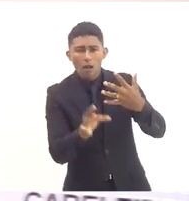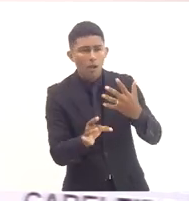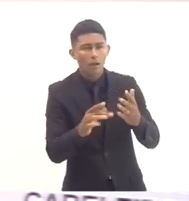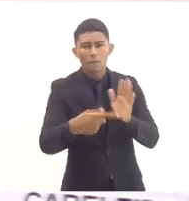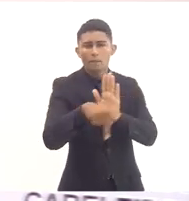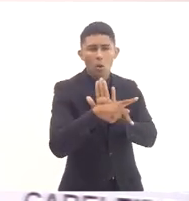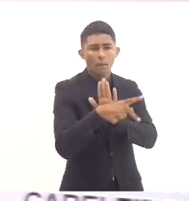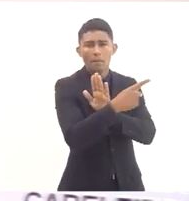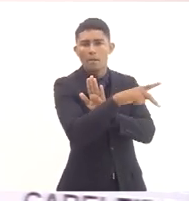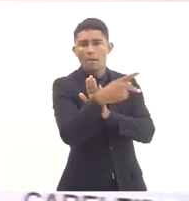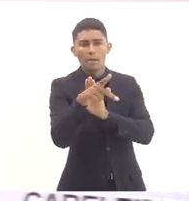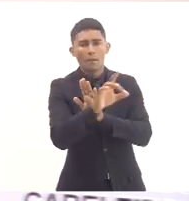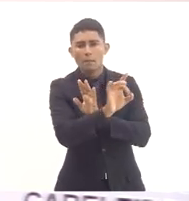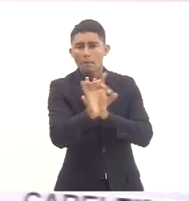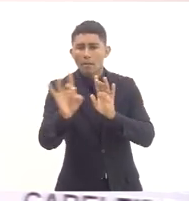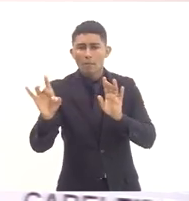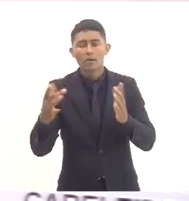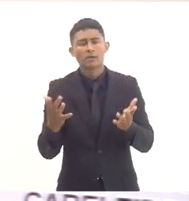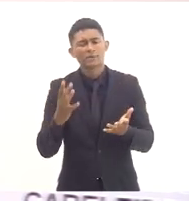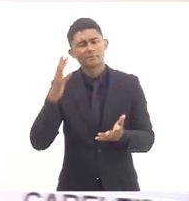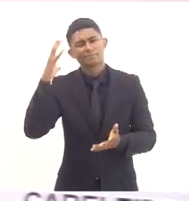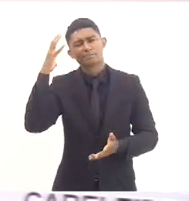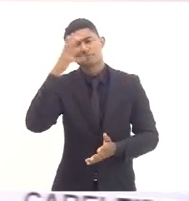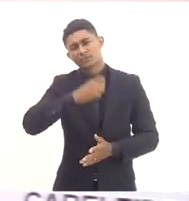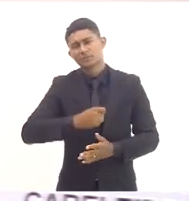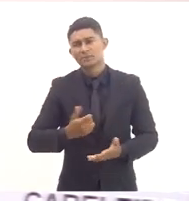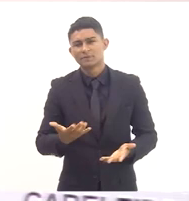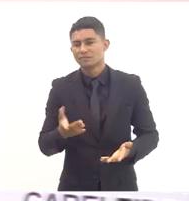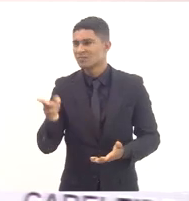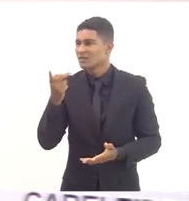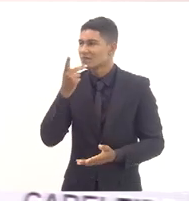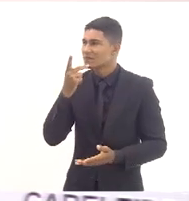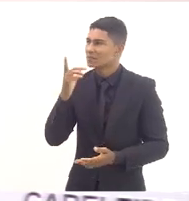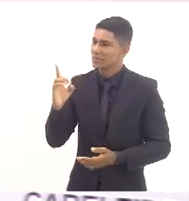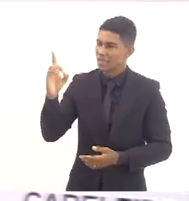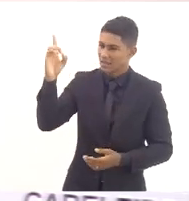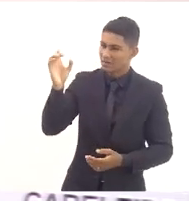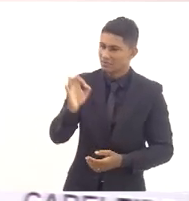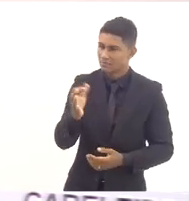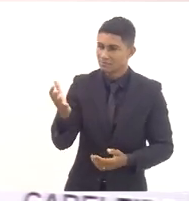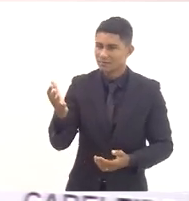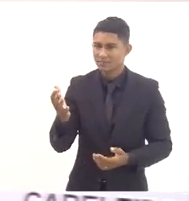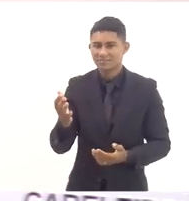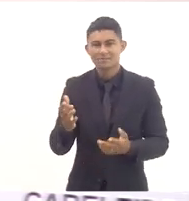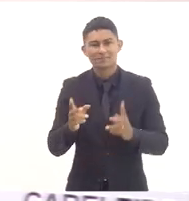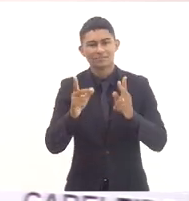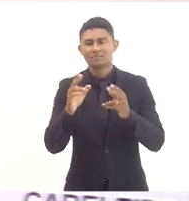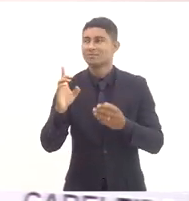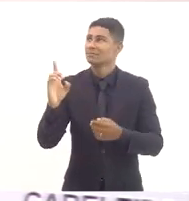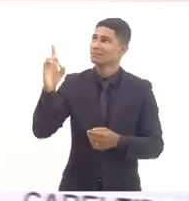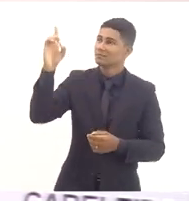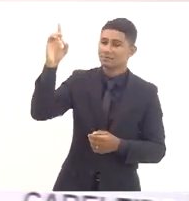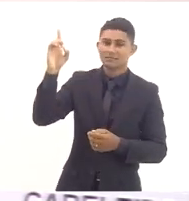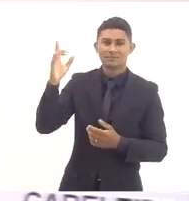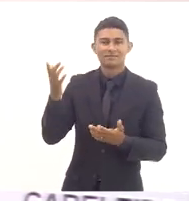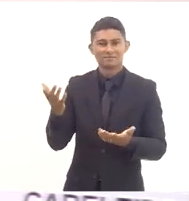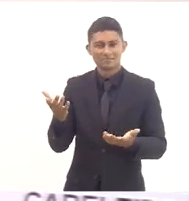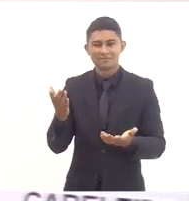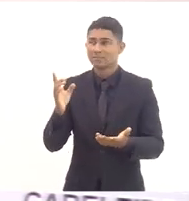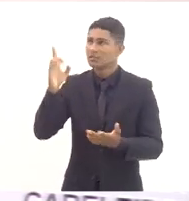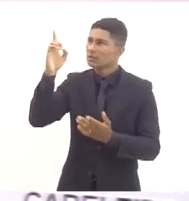e essa é a nossa você falou de Deus E essa é a nossa imagem e semelhança o criador